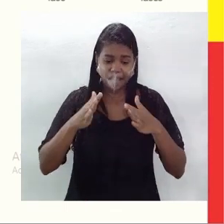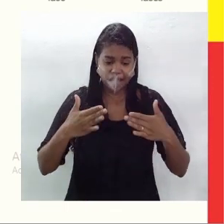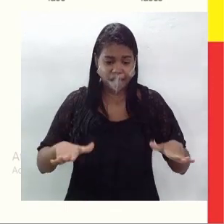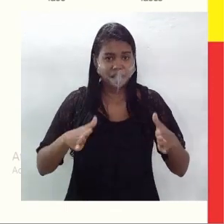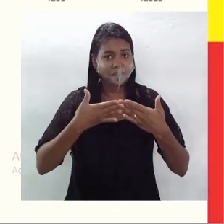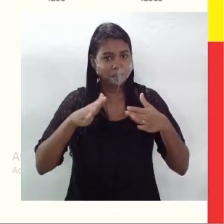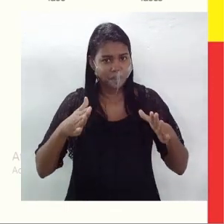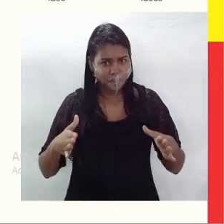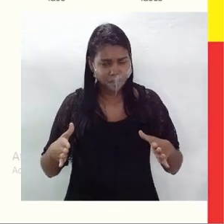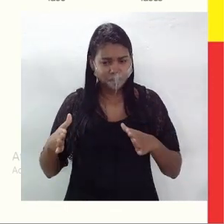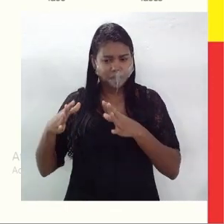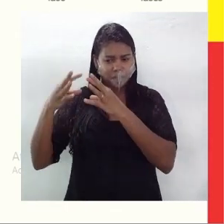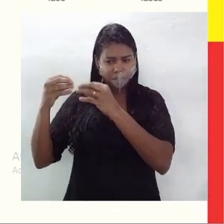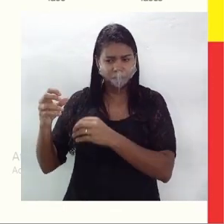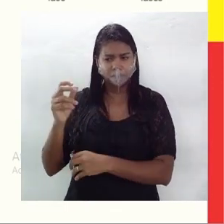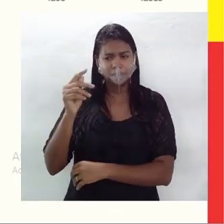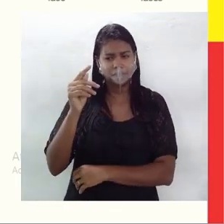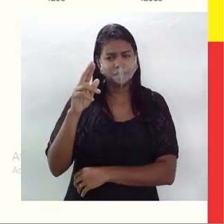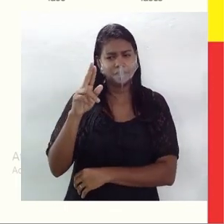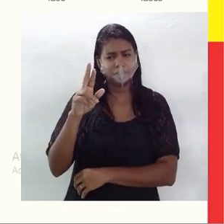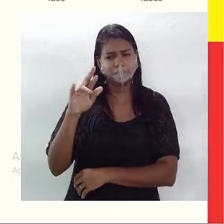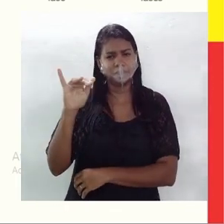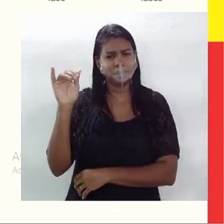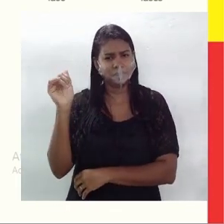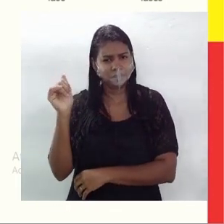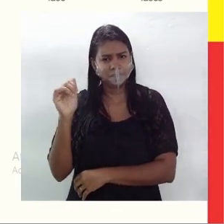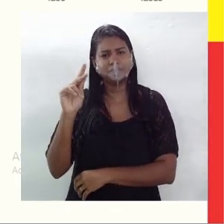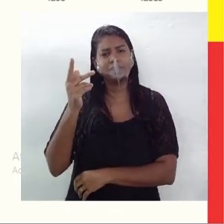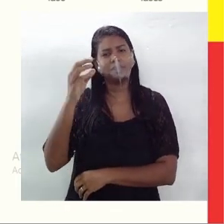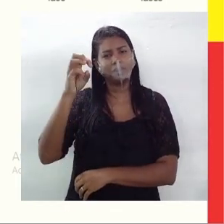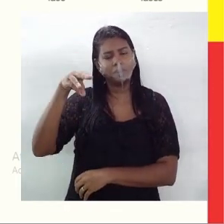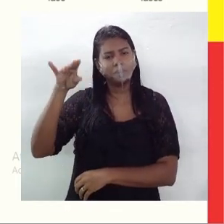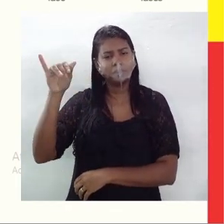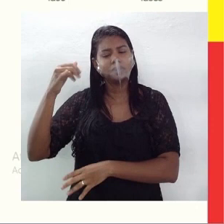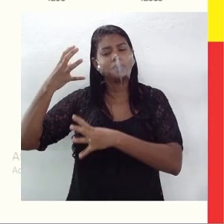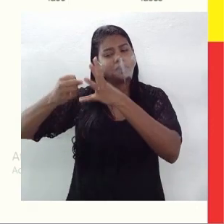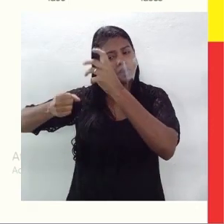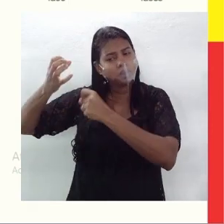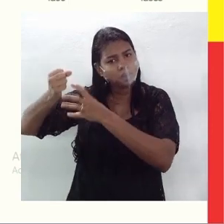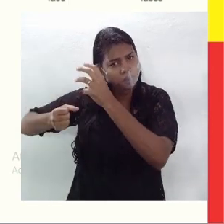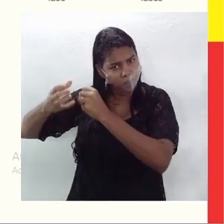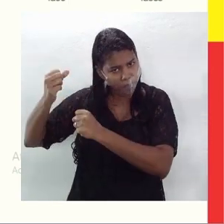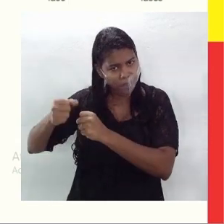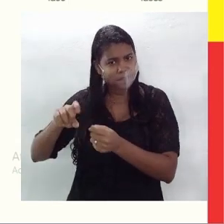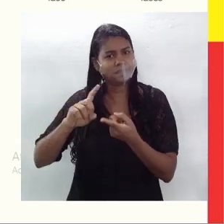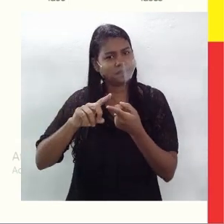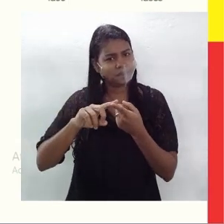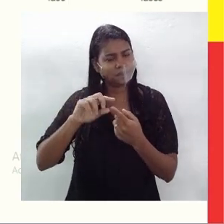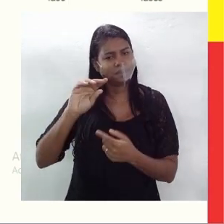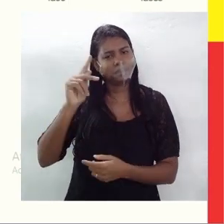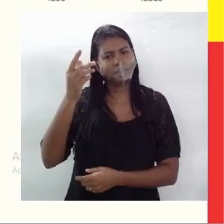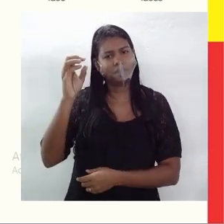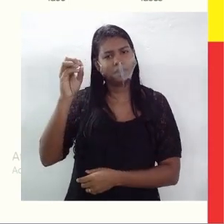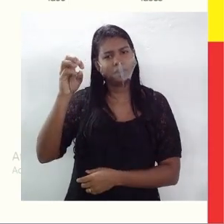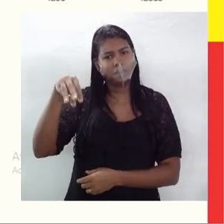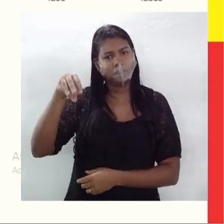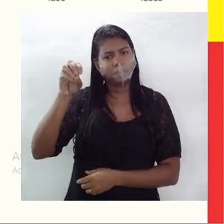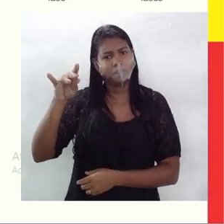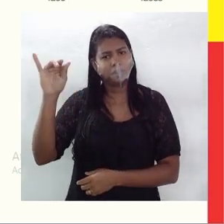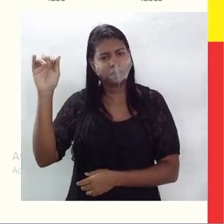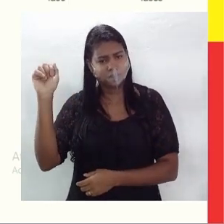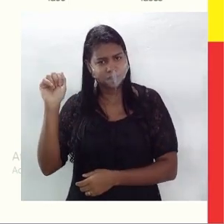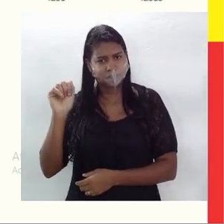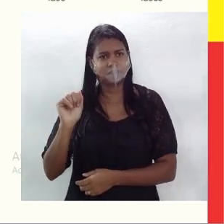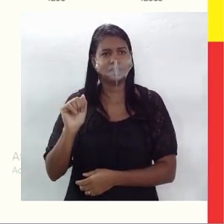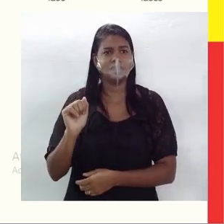filtrada, lógico, ela é homogêneo. O leite, ele é homogêneo, é uma substância